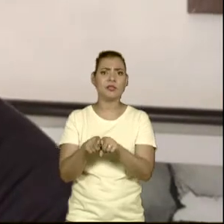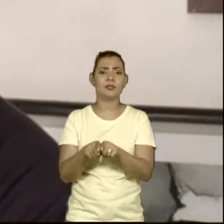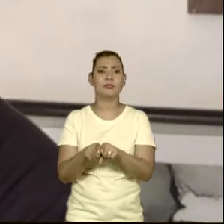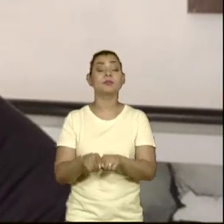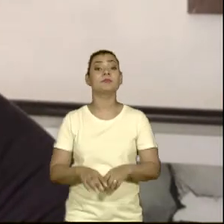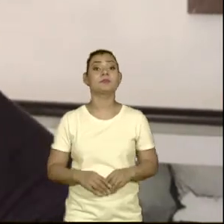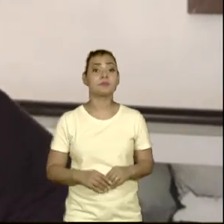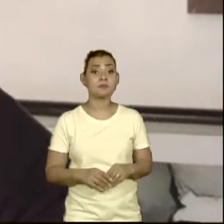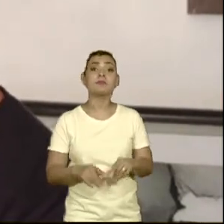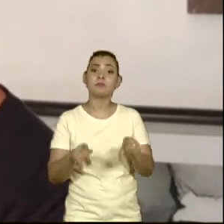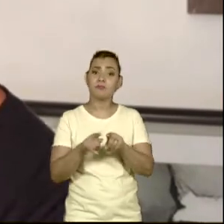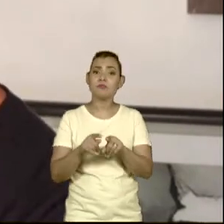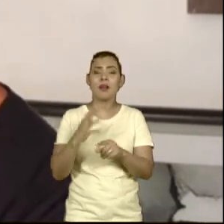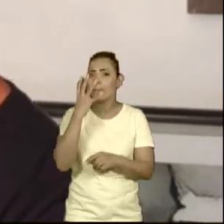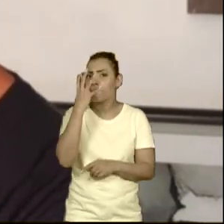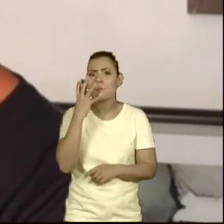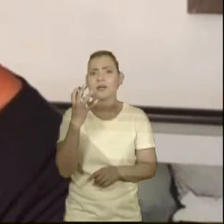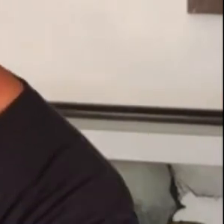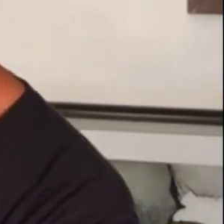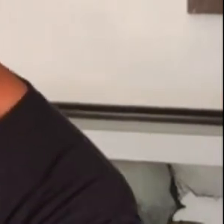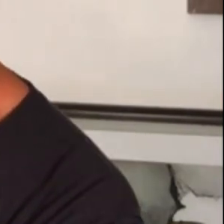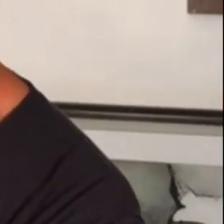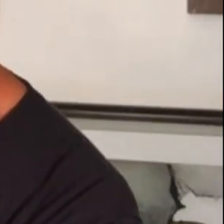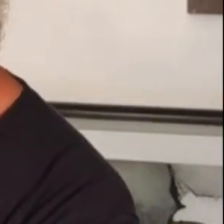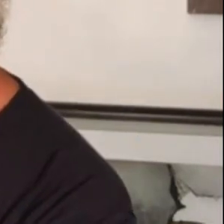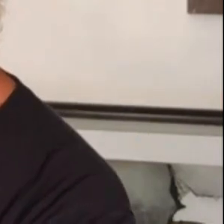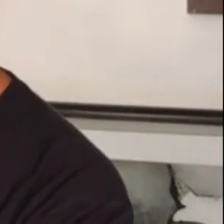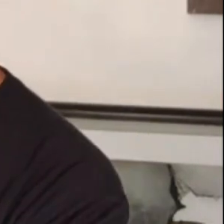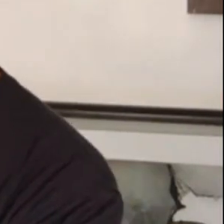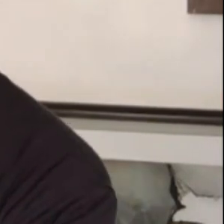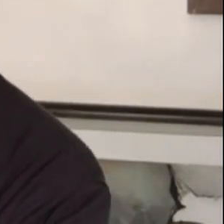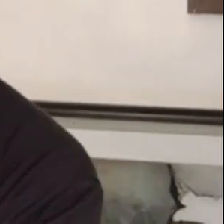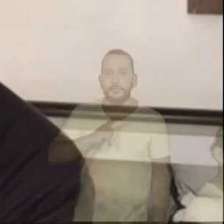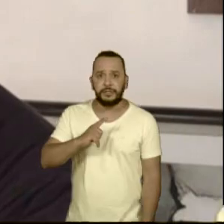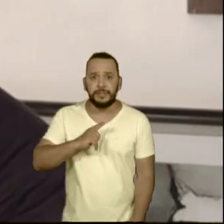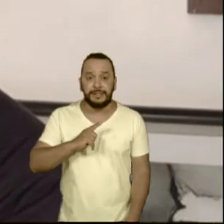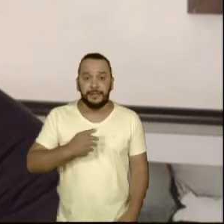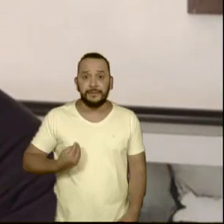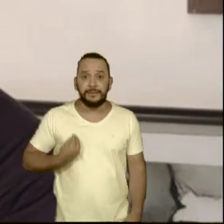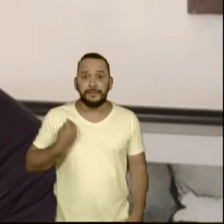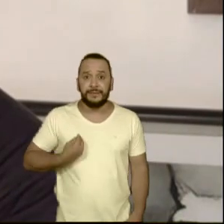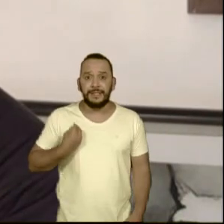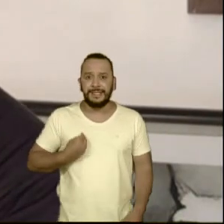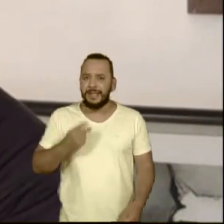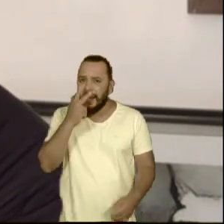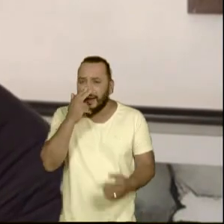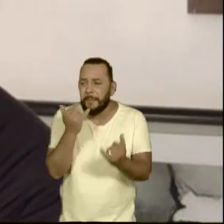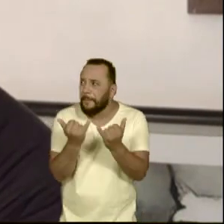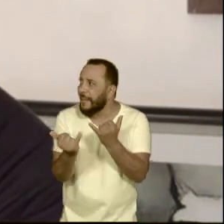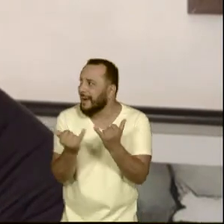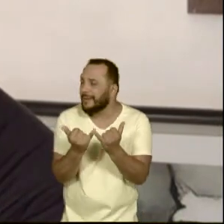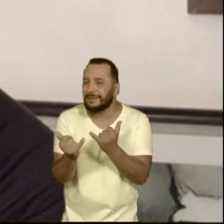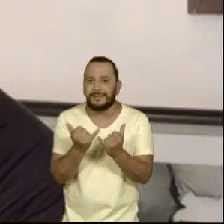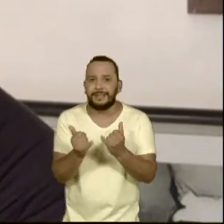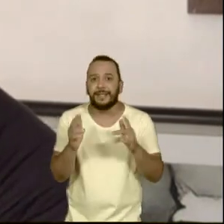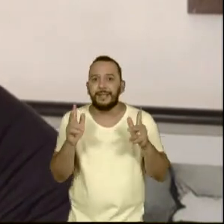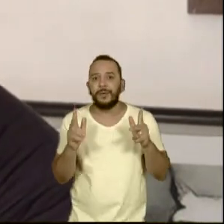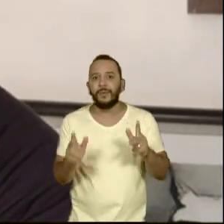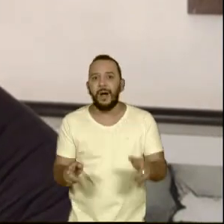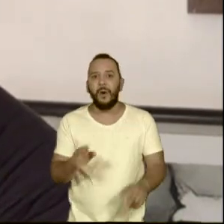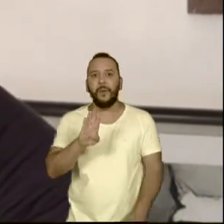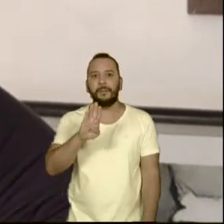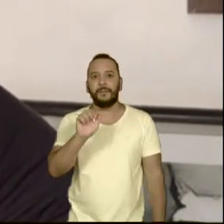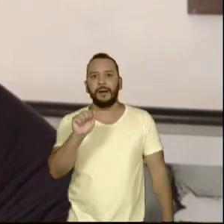Eram encantadores, apaixonantes, e eles tinham um tipo de manipulação e de vida muito semelhante aos que eu reencontrei no